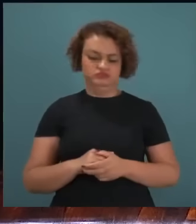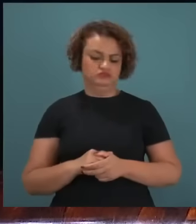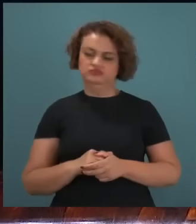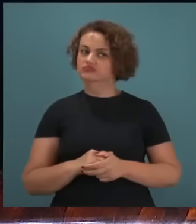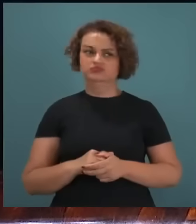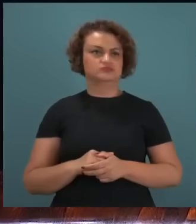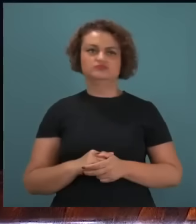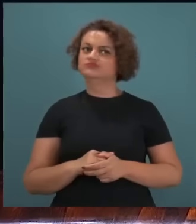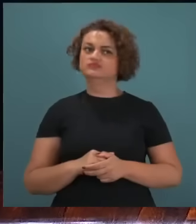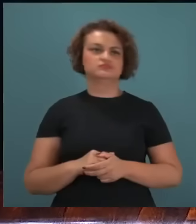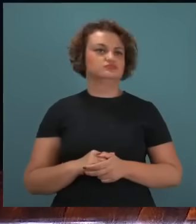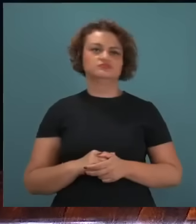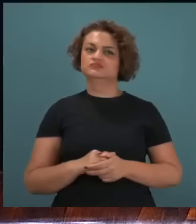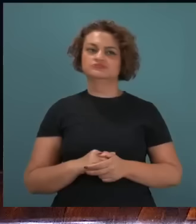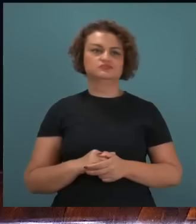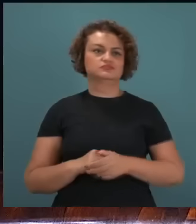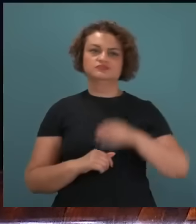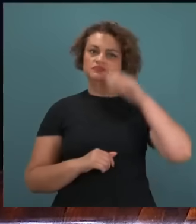só enriquecem,